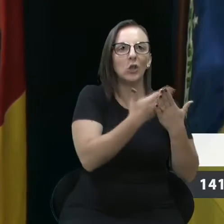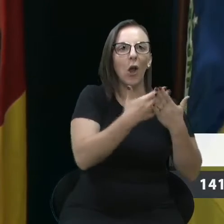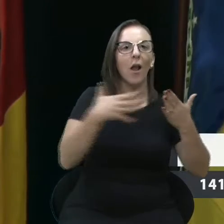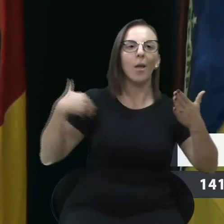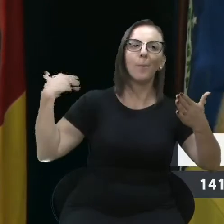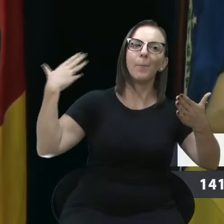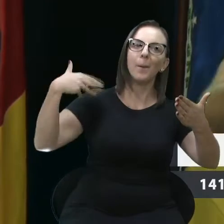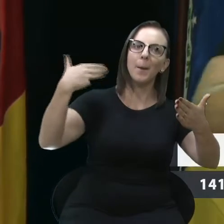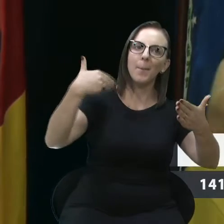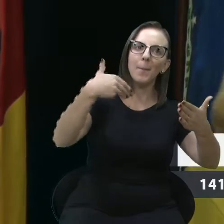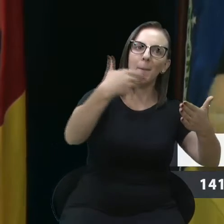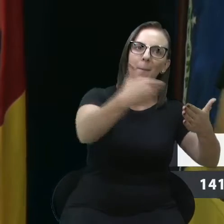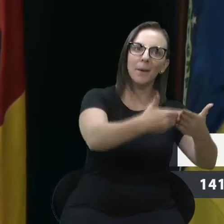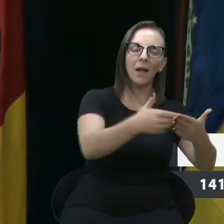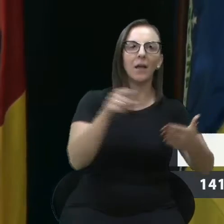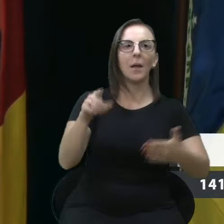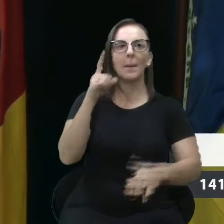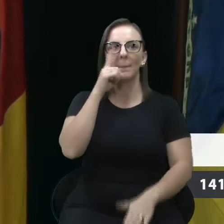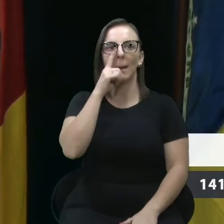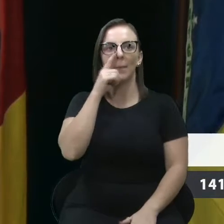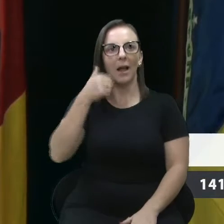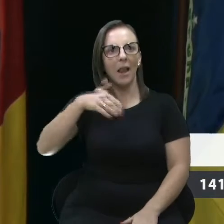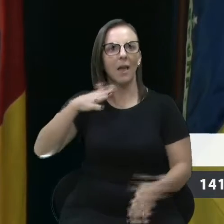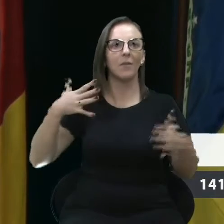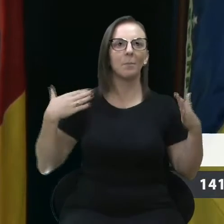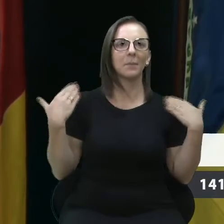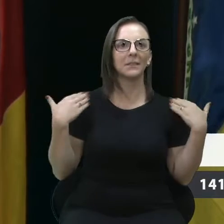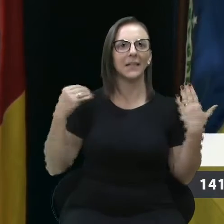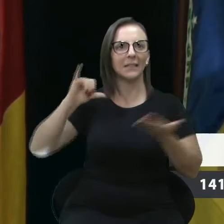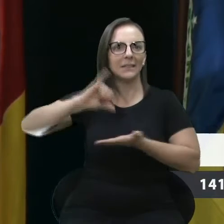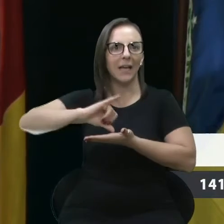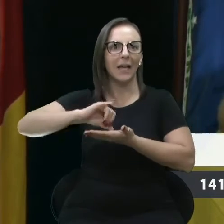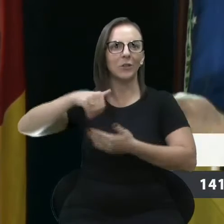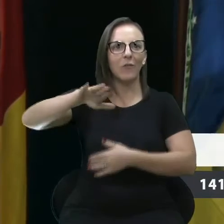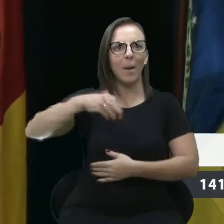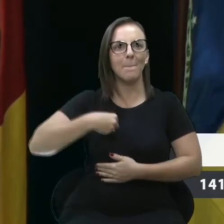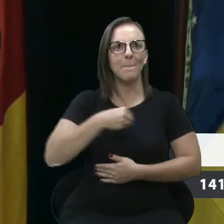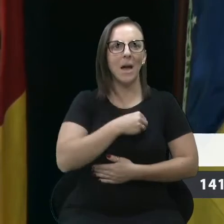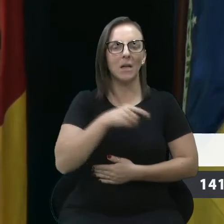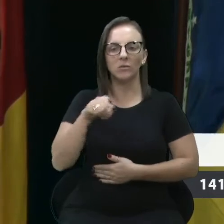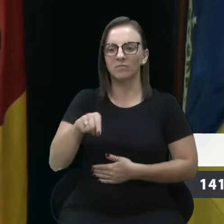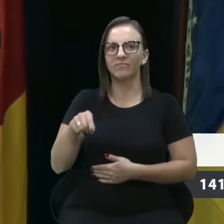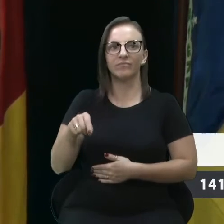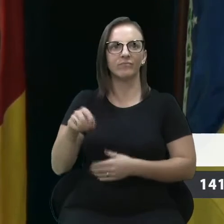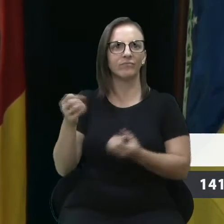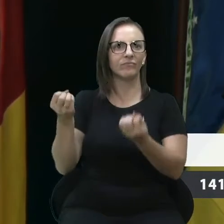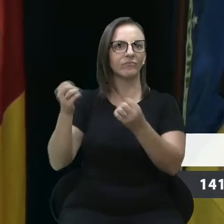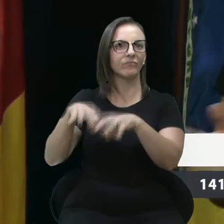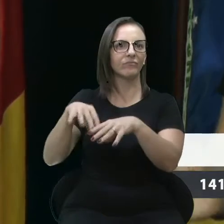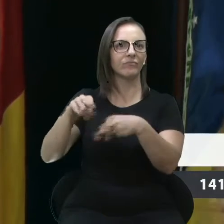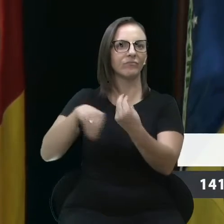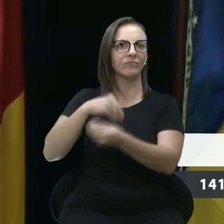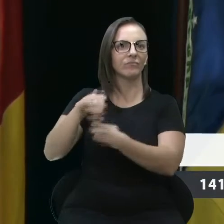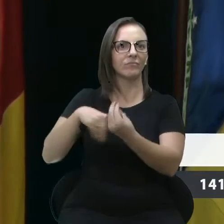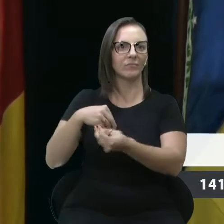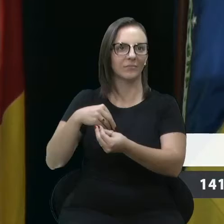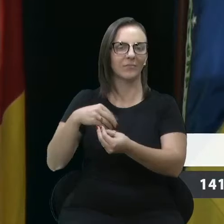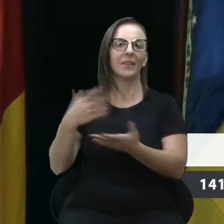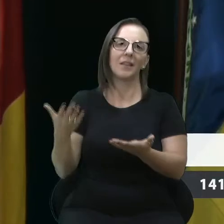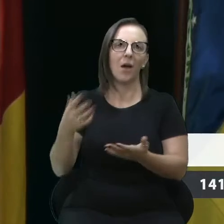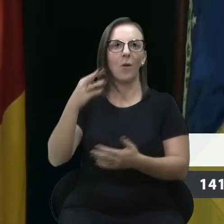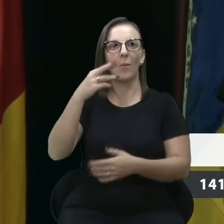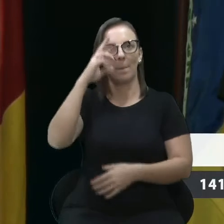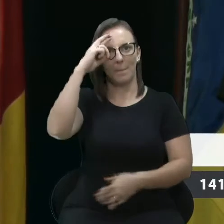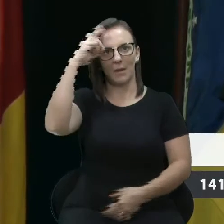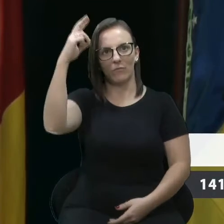longo da escola, e quando chega no centro que a mãe está levando o filho lá para dar uma volta, enfim, para ir no médico, tem que botar no mesmo lixo. Então, que o prefeito já deu a